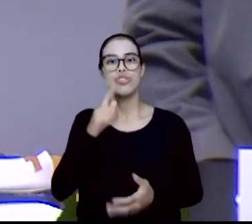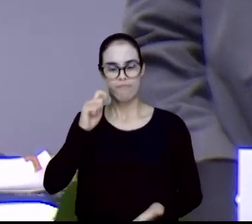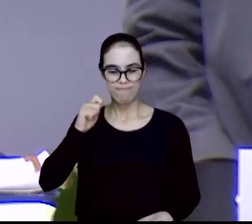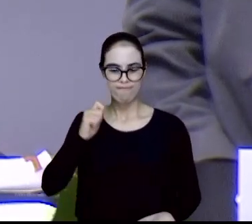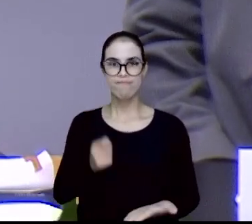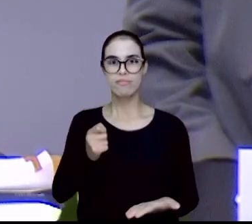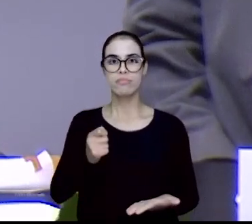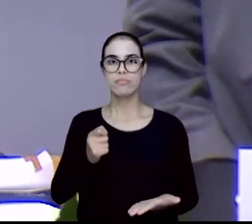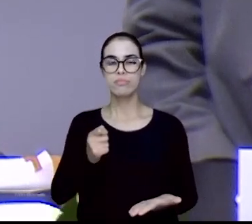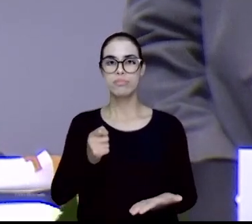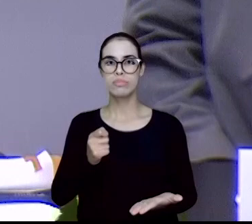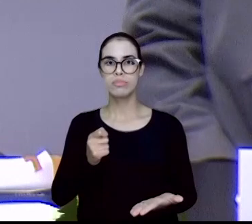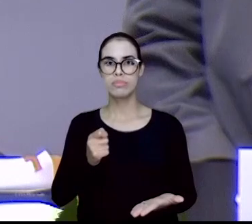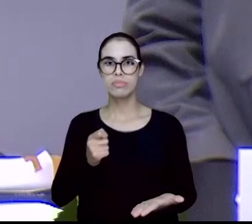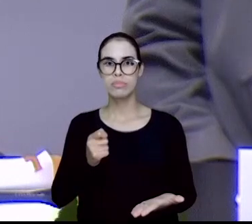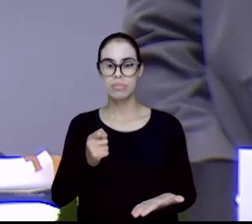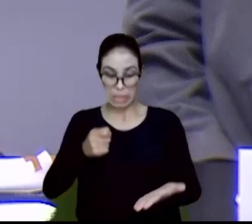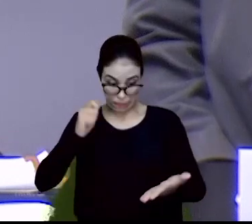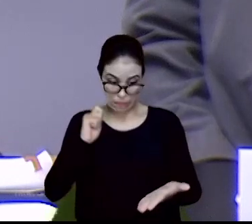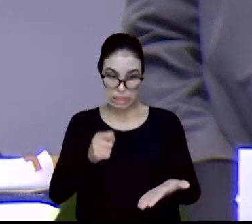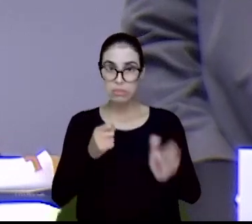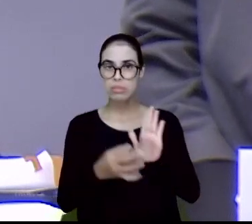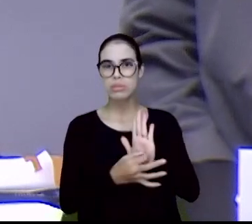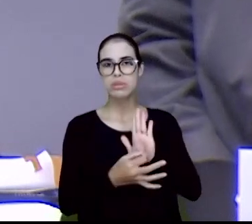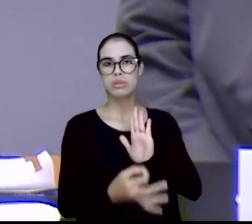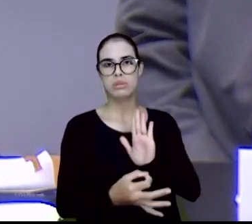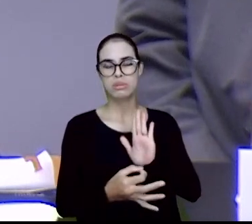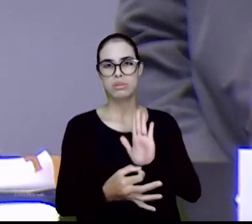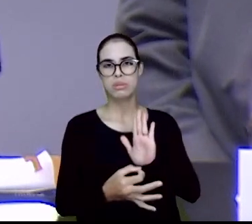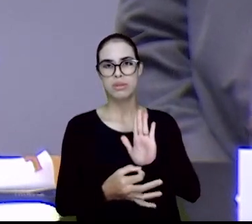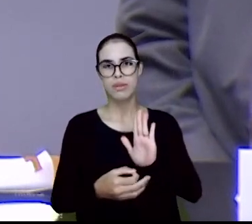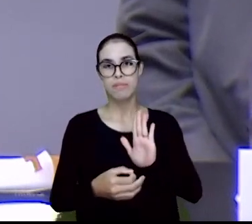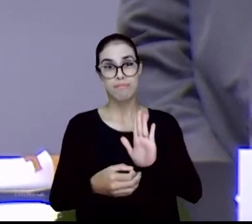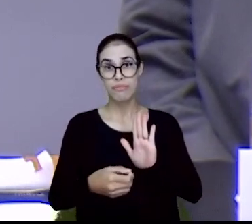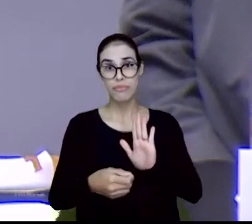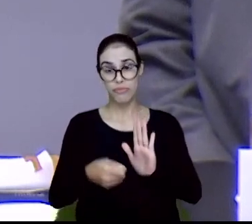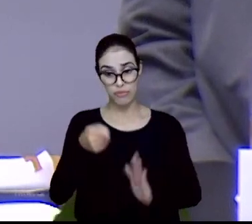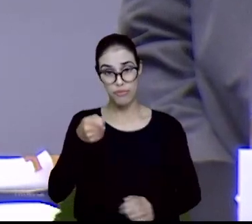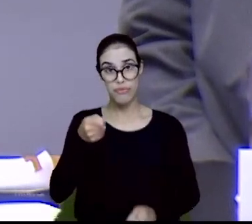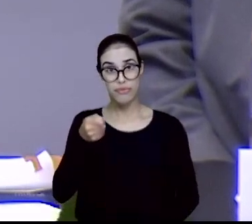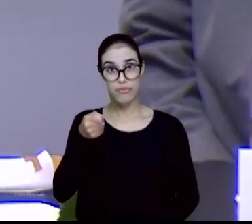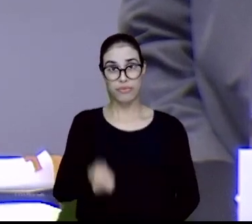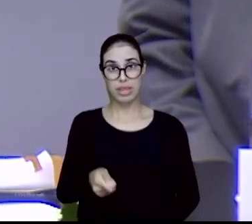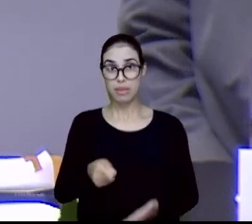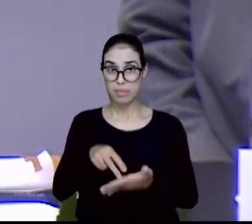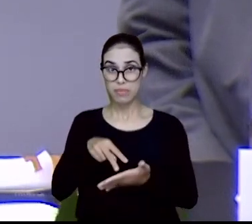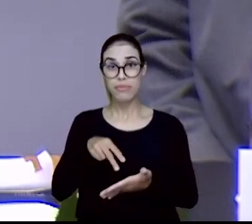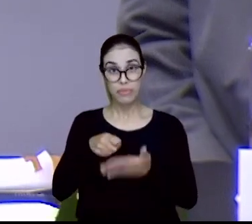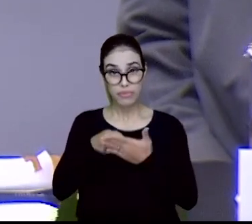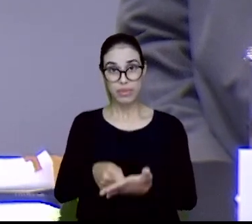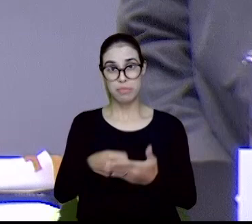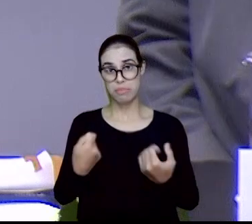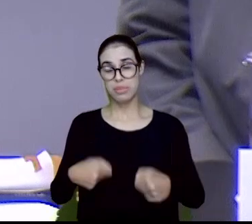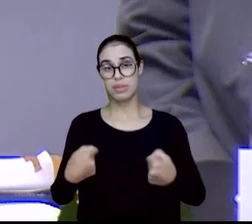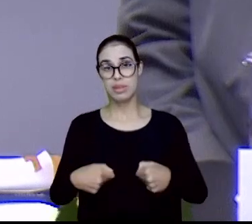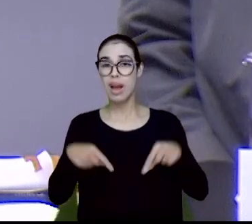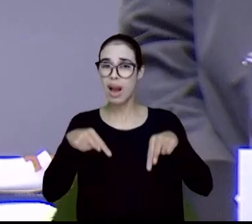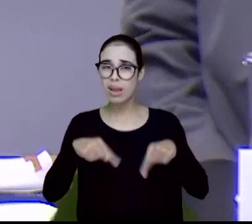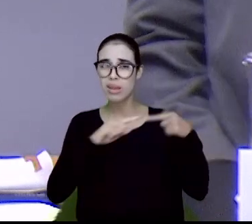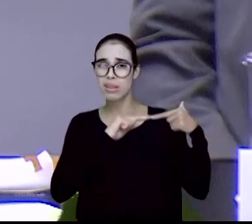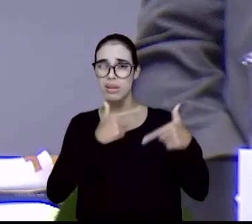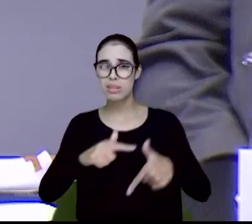verdadeiramente constitui uma tese vinculante. Nós temos uma tradição latina